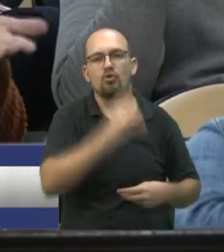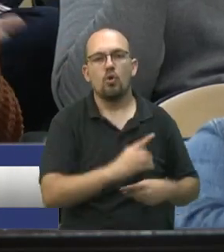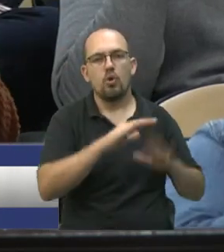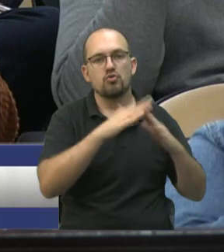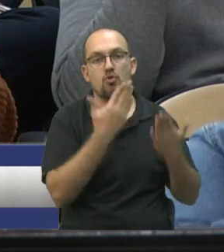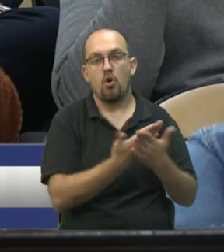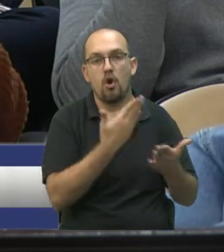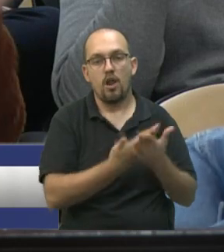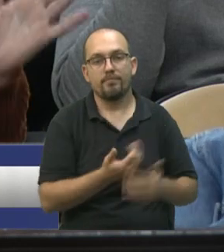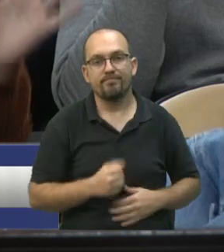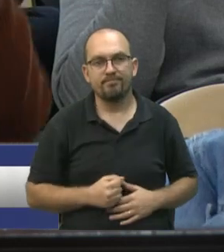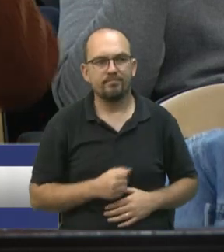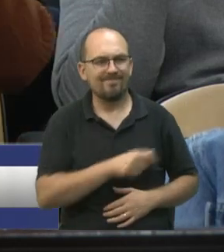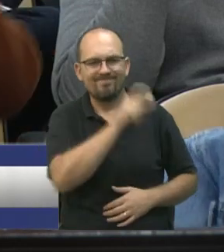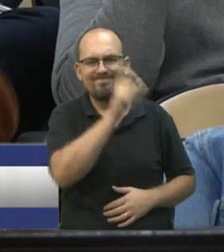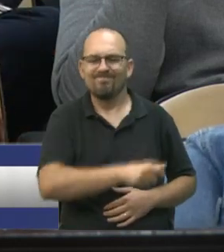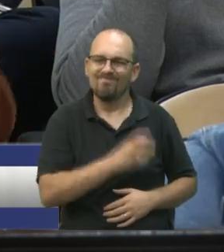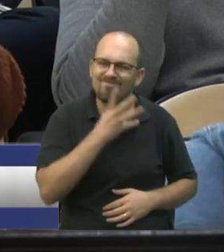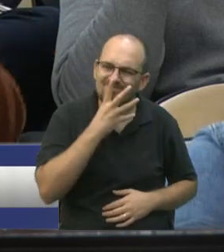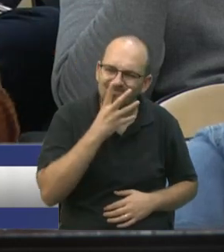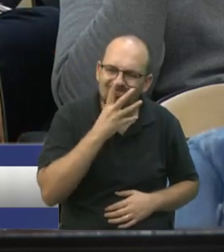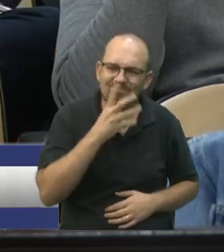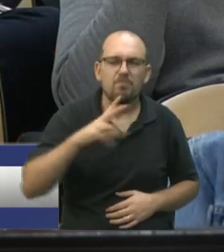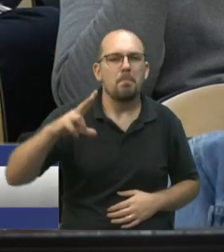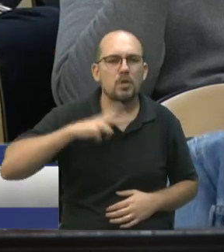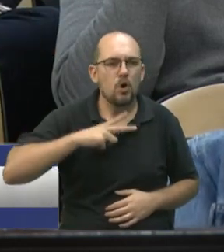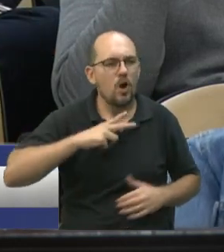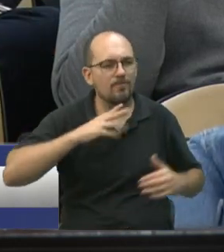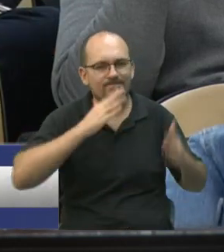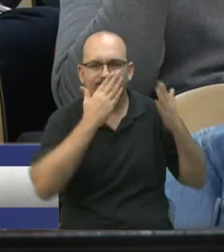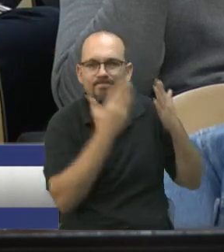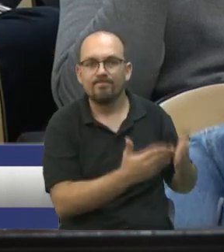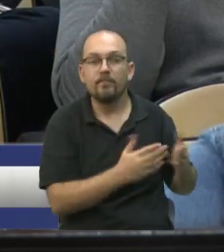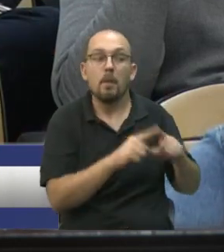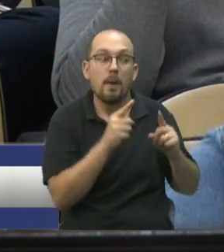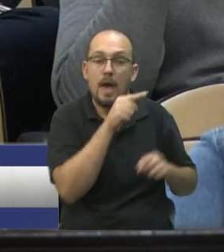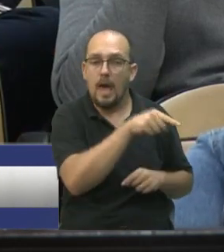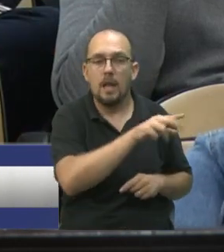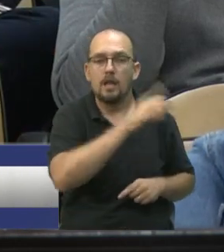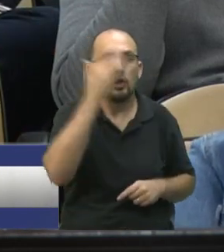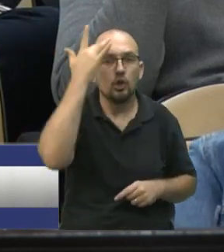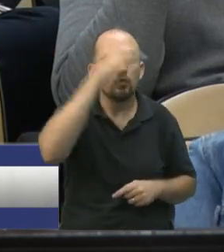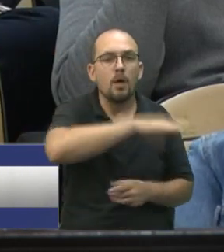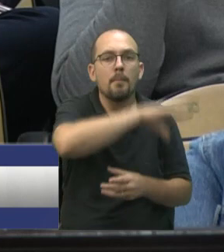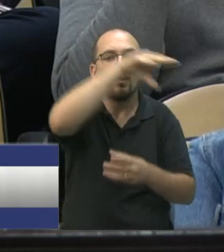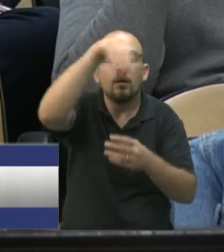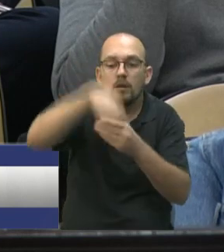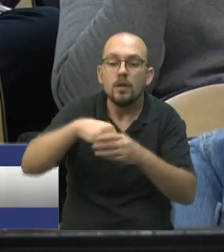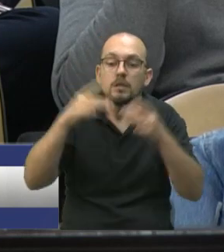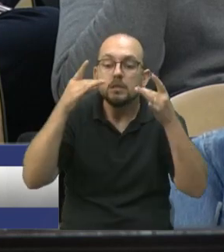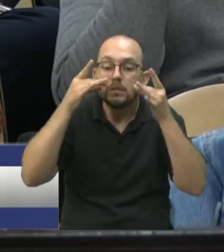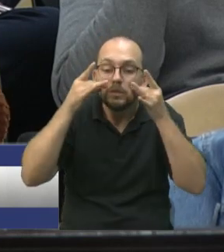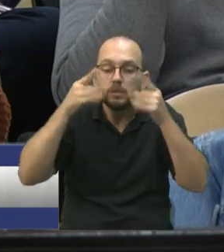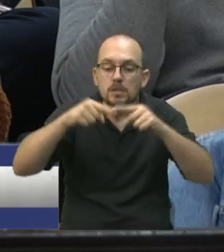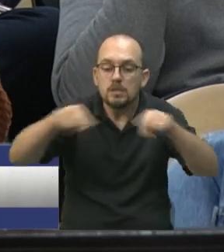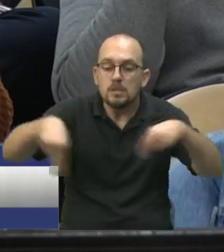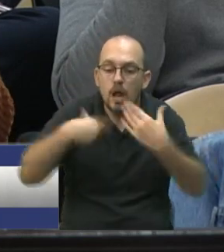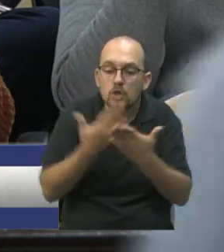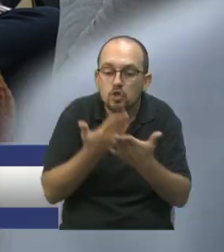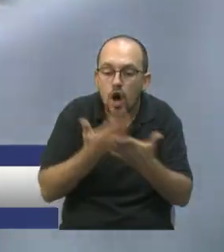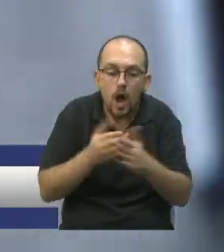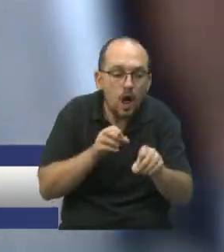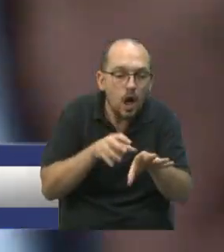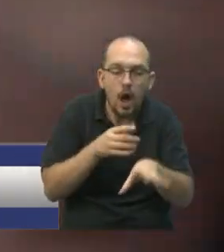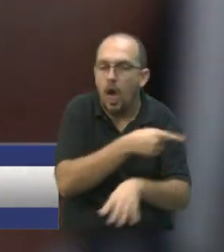uma pessoa por quem eu tenho grande admiração pessoal. Mas ela não sabe o que acontece lá no chão da escola, né? Então, não sei se vocês podem,